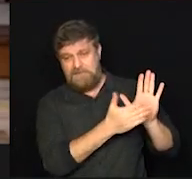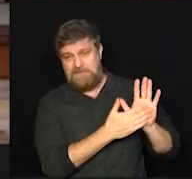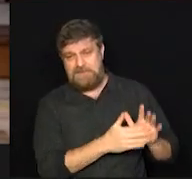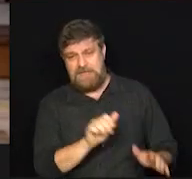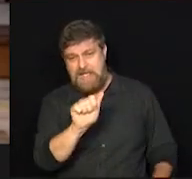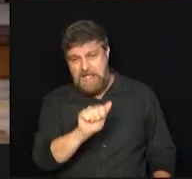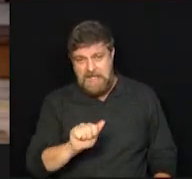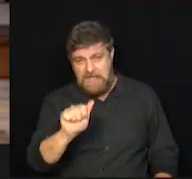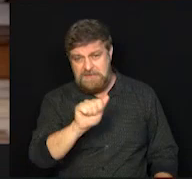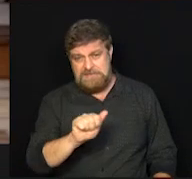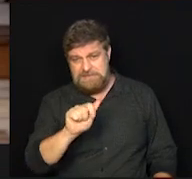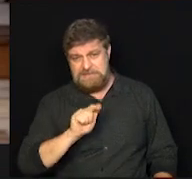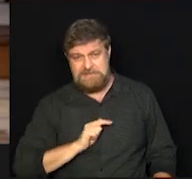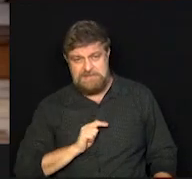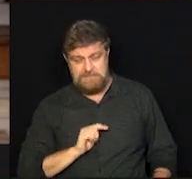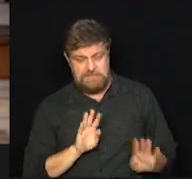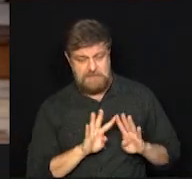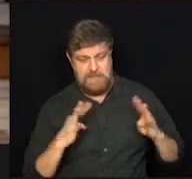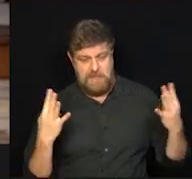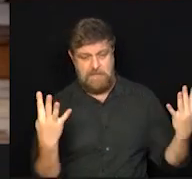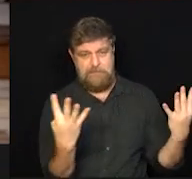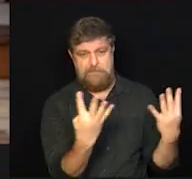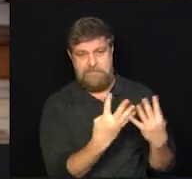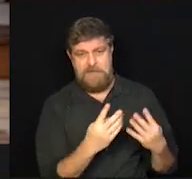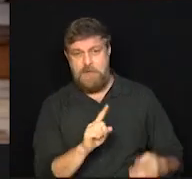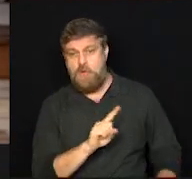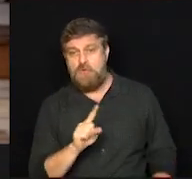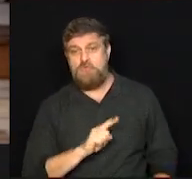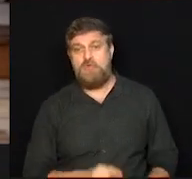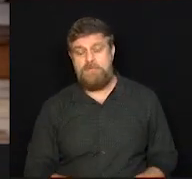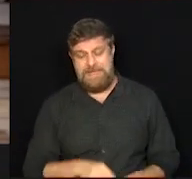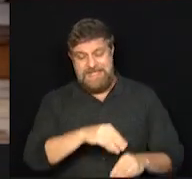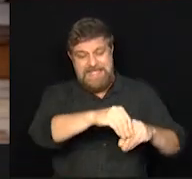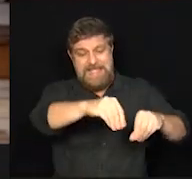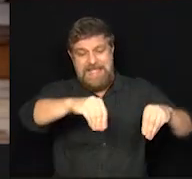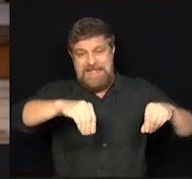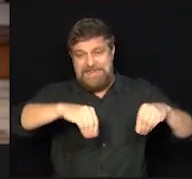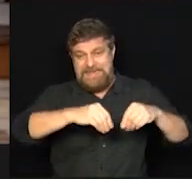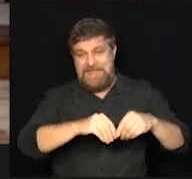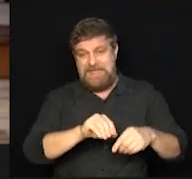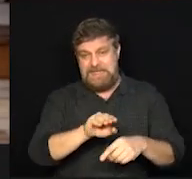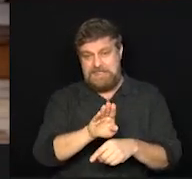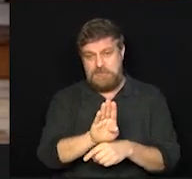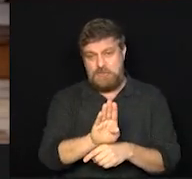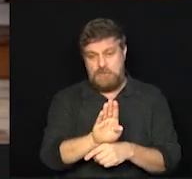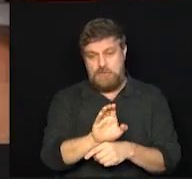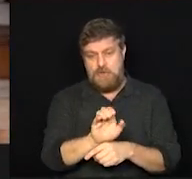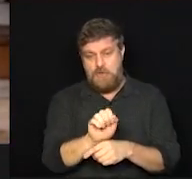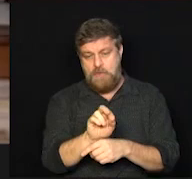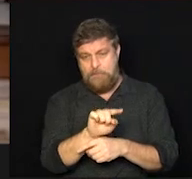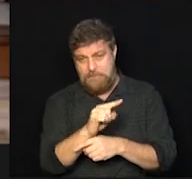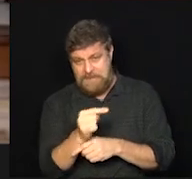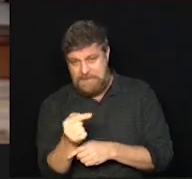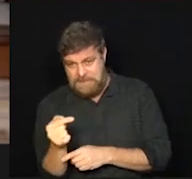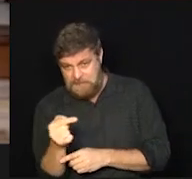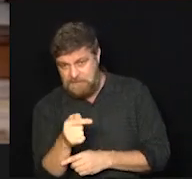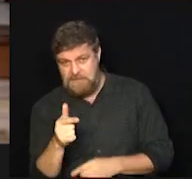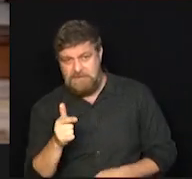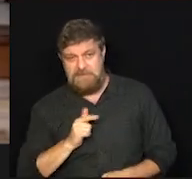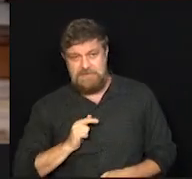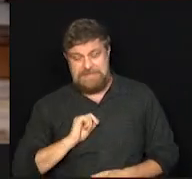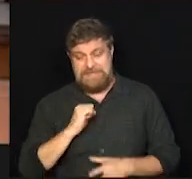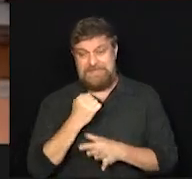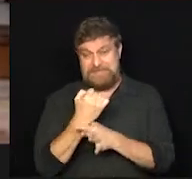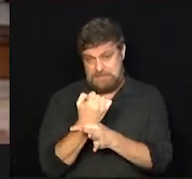dos proprietários do Residencial Terras do Barão e embora ele esteja amparado na ideia de cinturão de